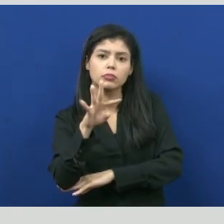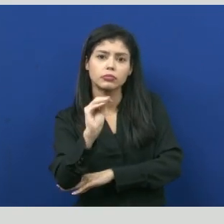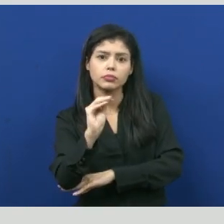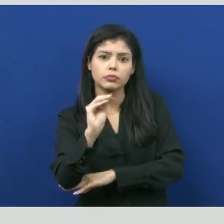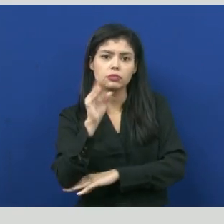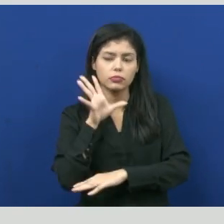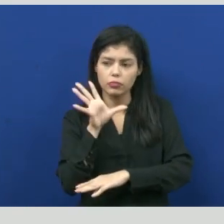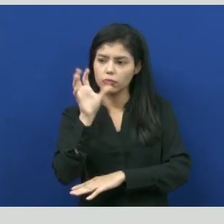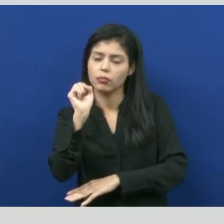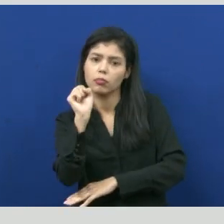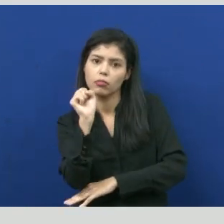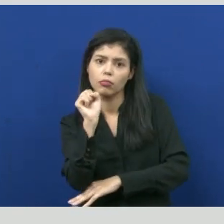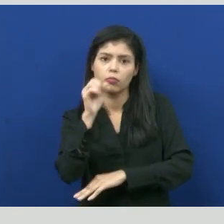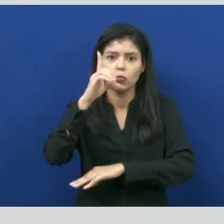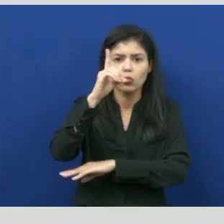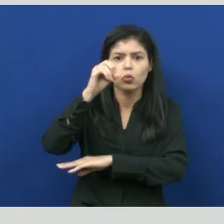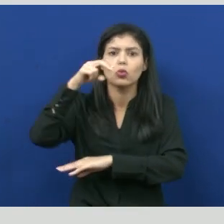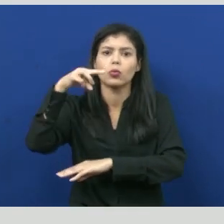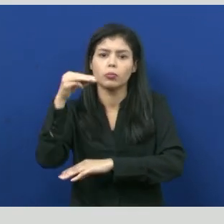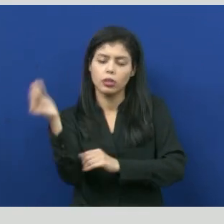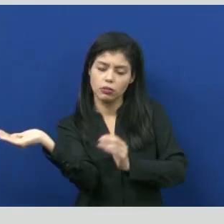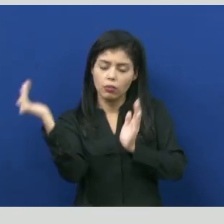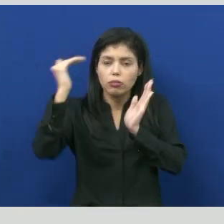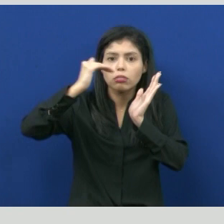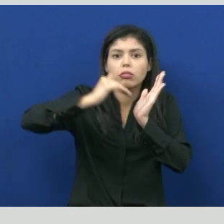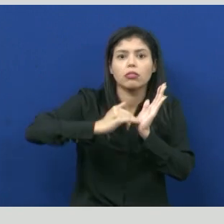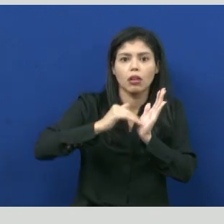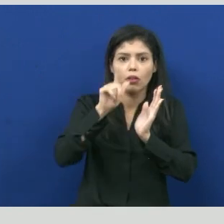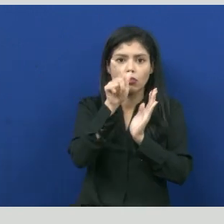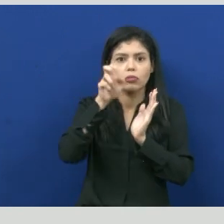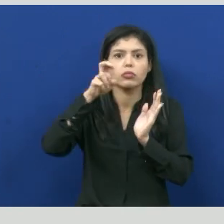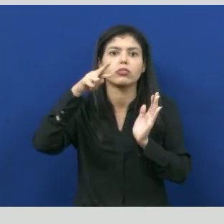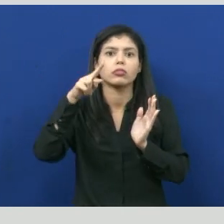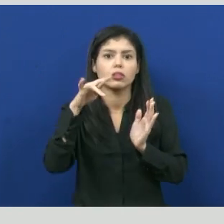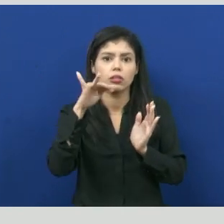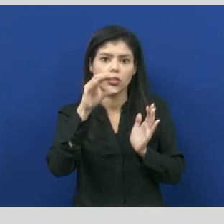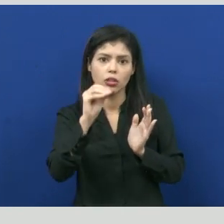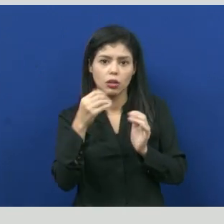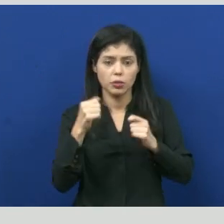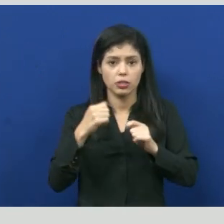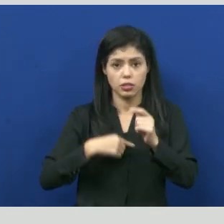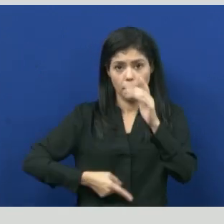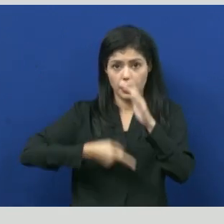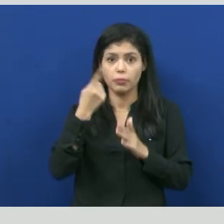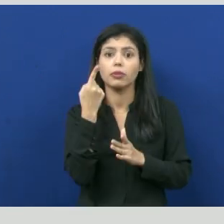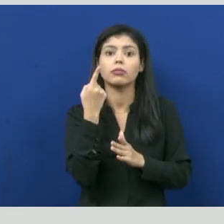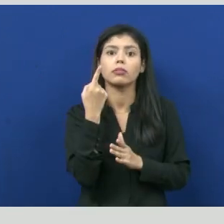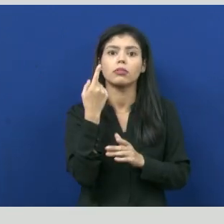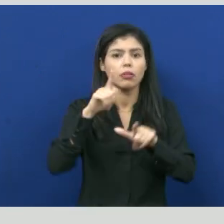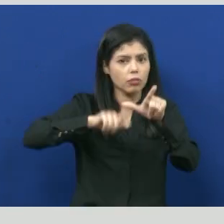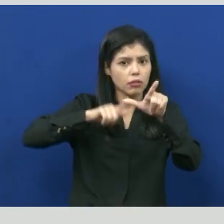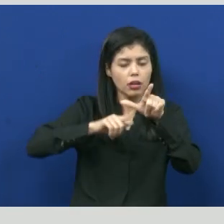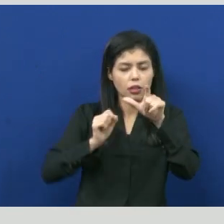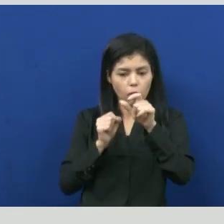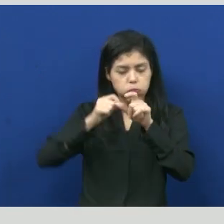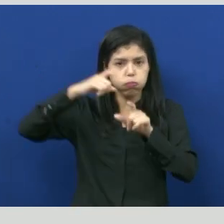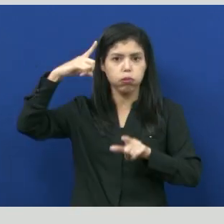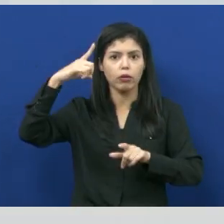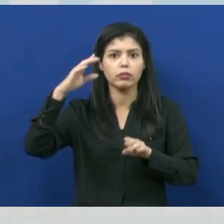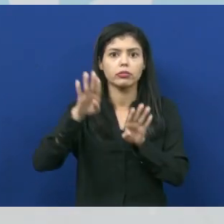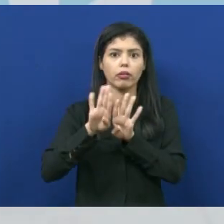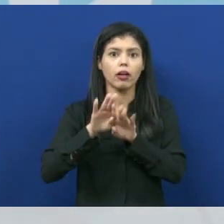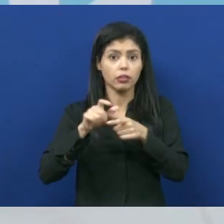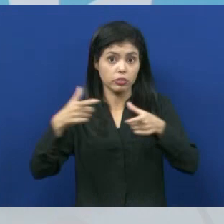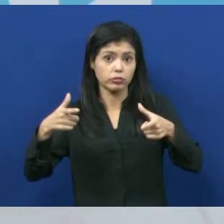Pegando do domínio ao gênero, a primeira letra tem que ser maiúscula. Para escrever o nome